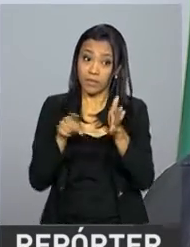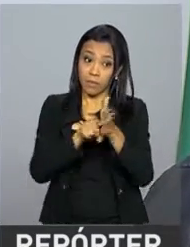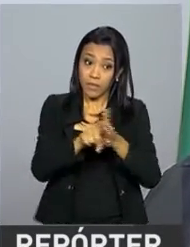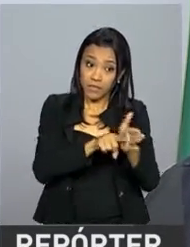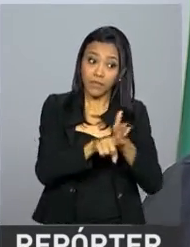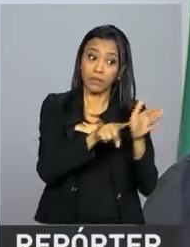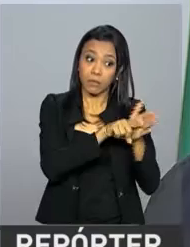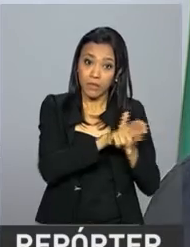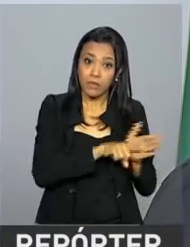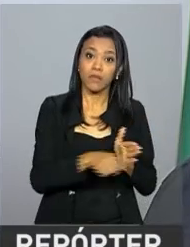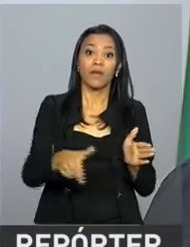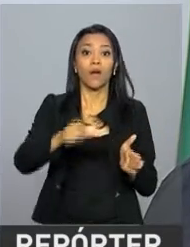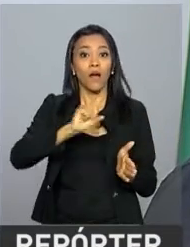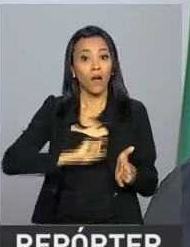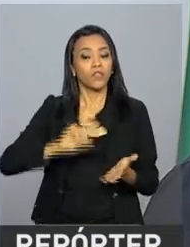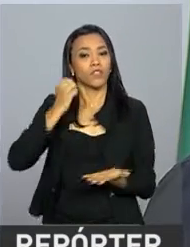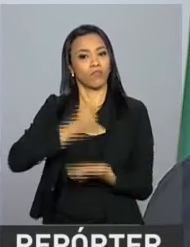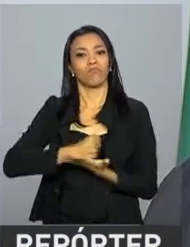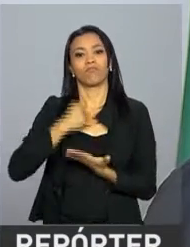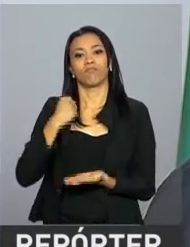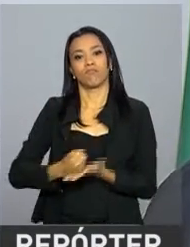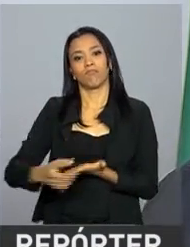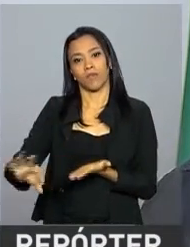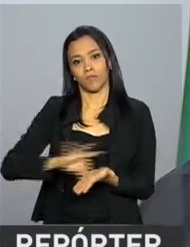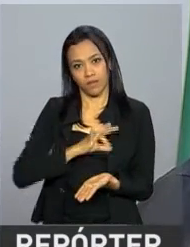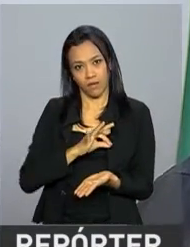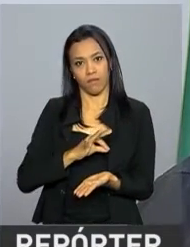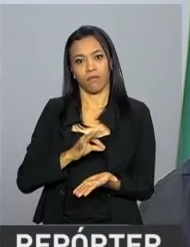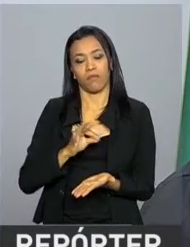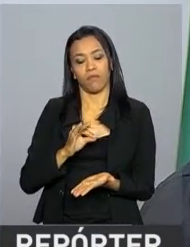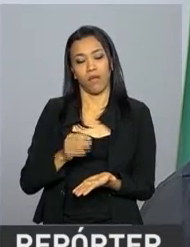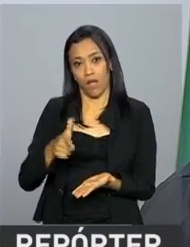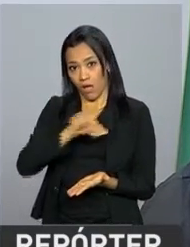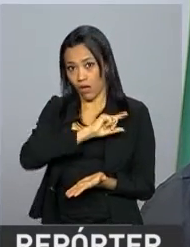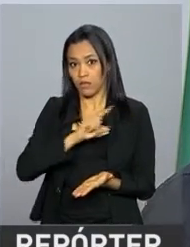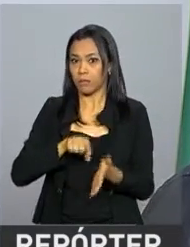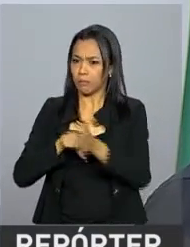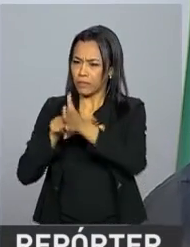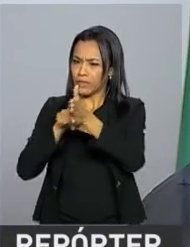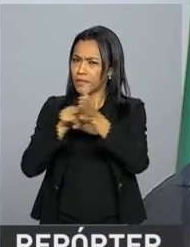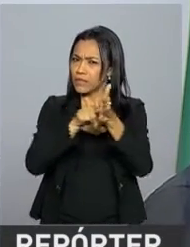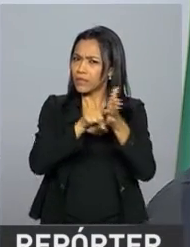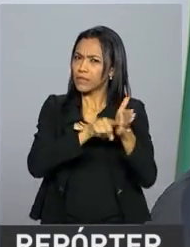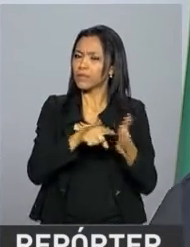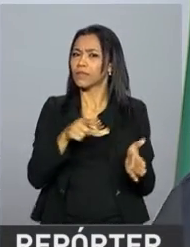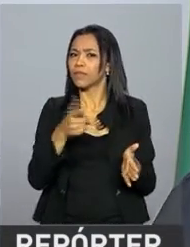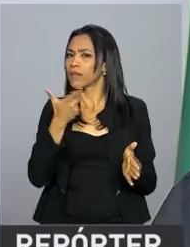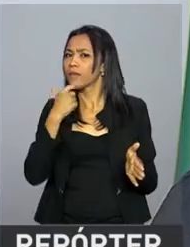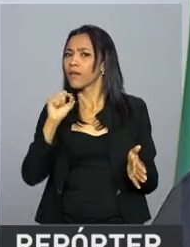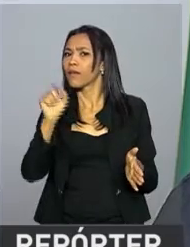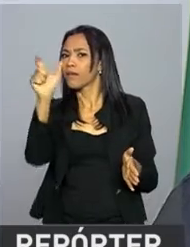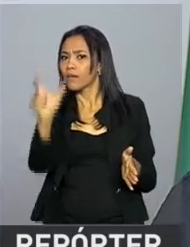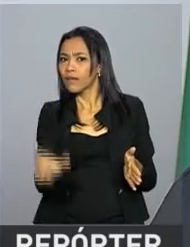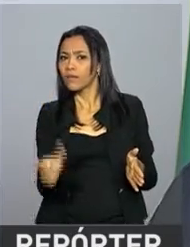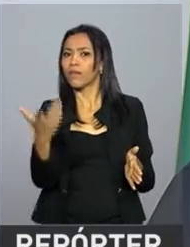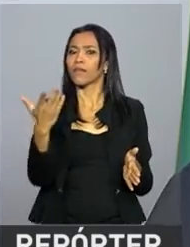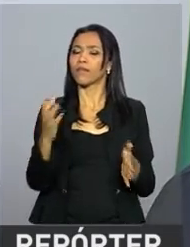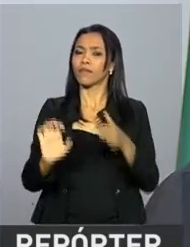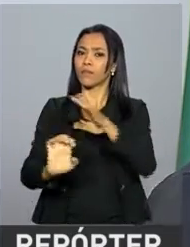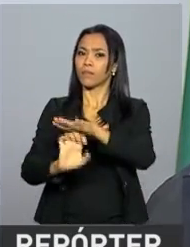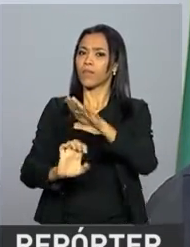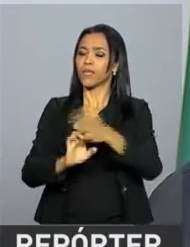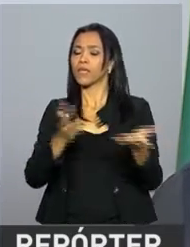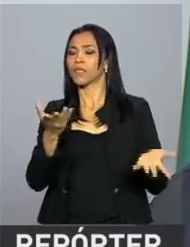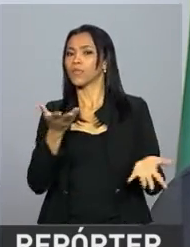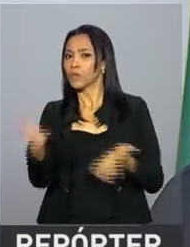Antes de qualquer tipo de contratação, pesquise sobre o fornecedor, sobre o determinado serviço ou